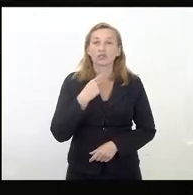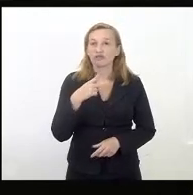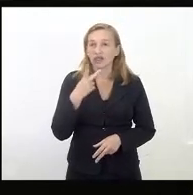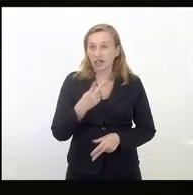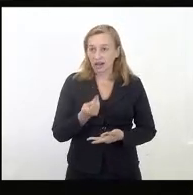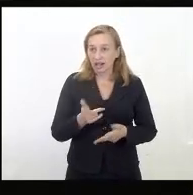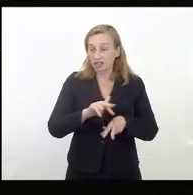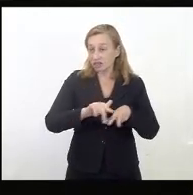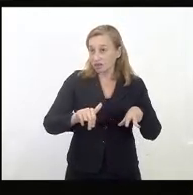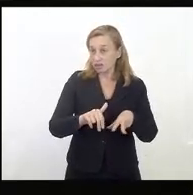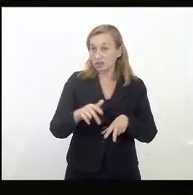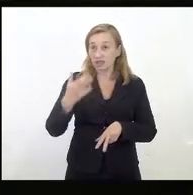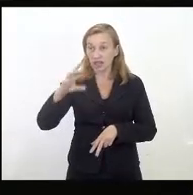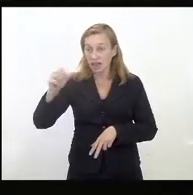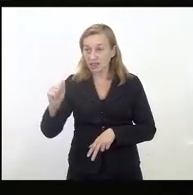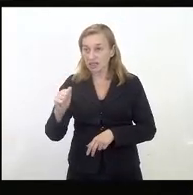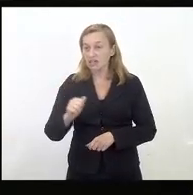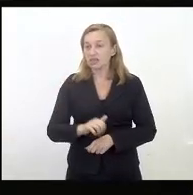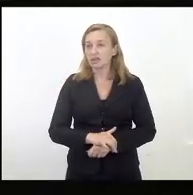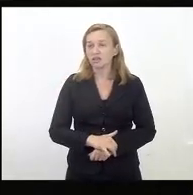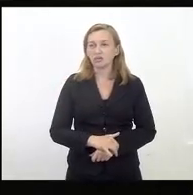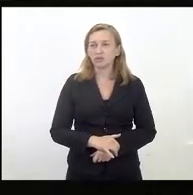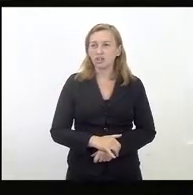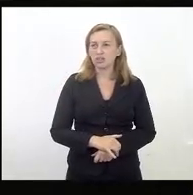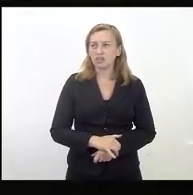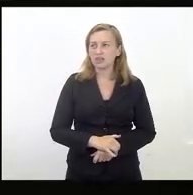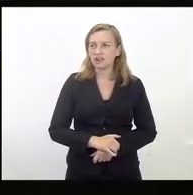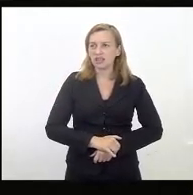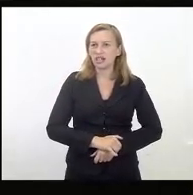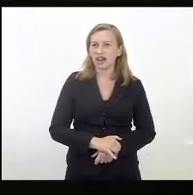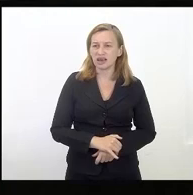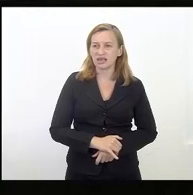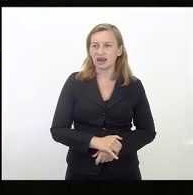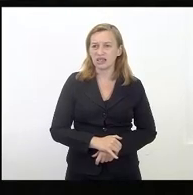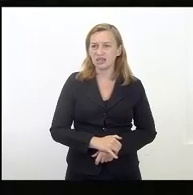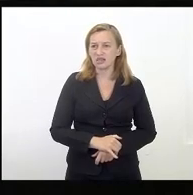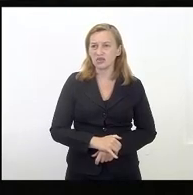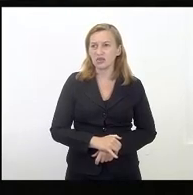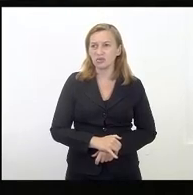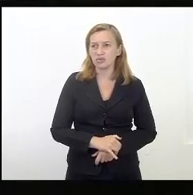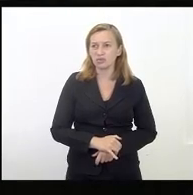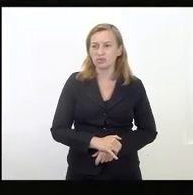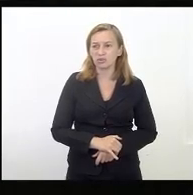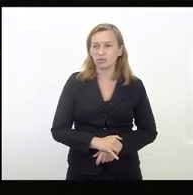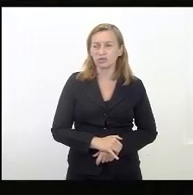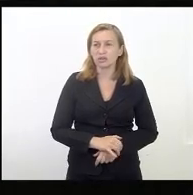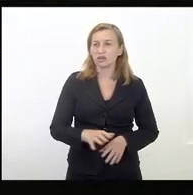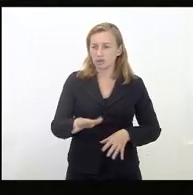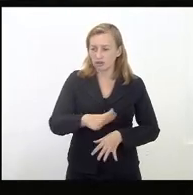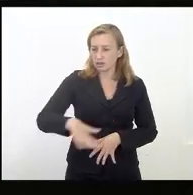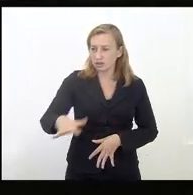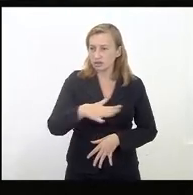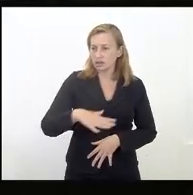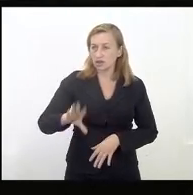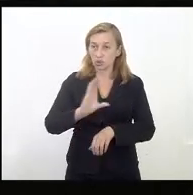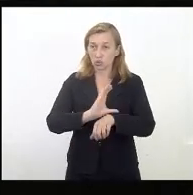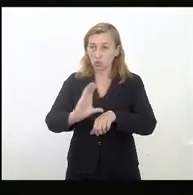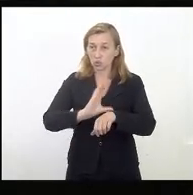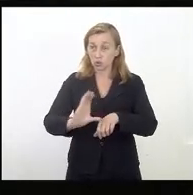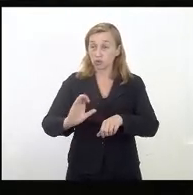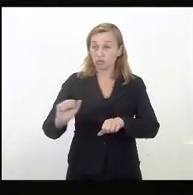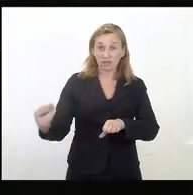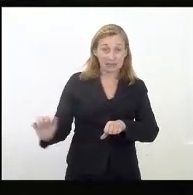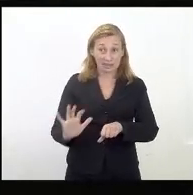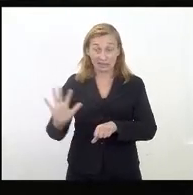e de raça uma mulher negra nós sabemos que essas áreas e esses cursos Eles são